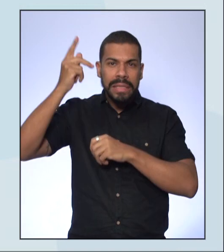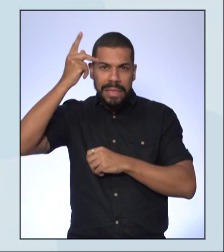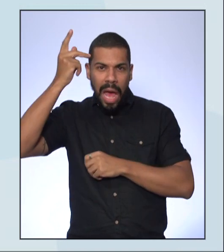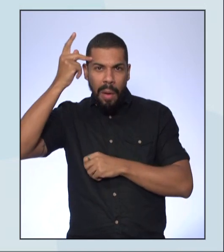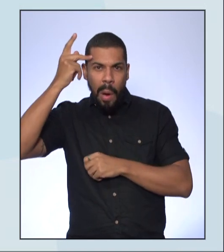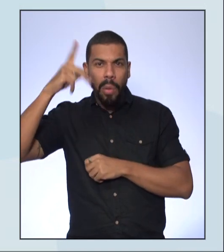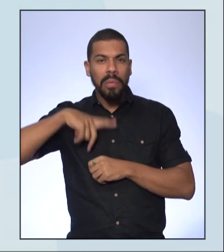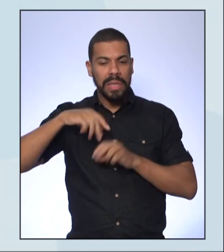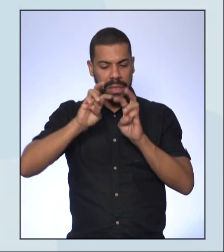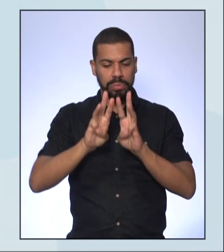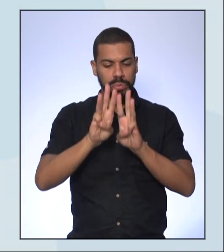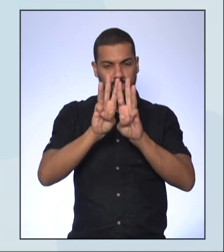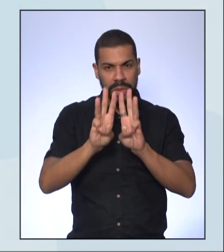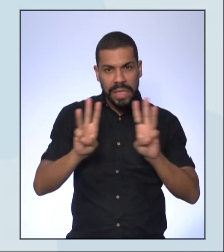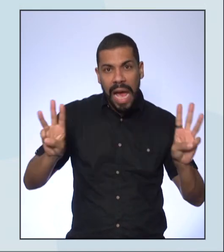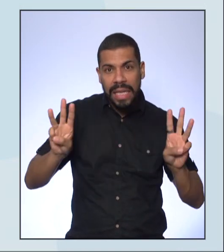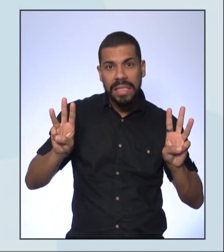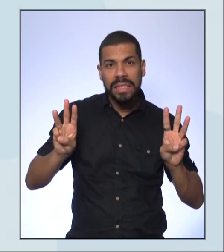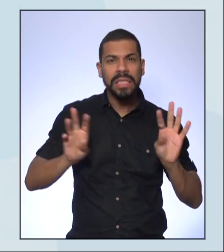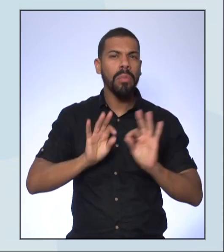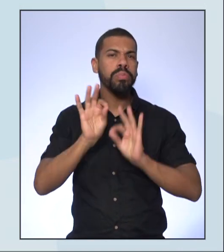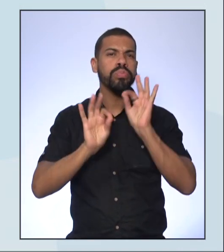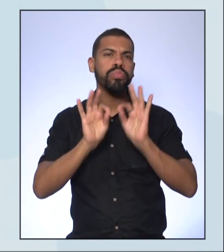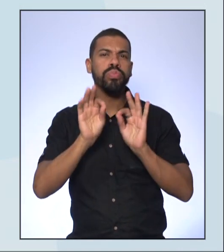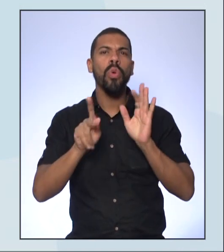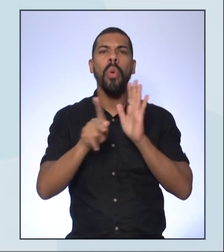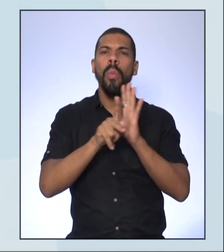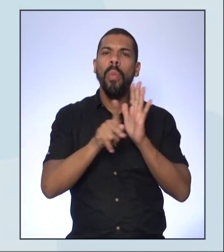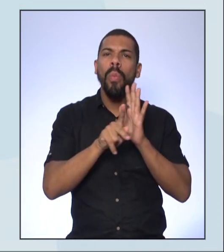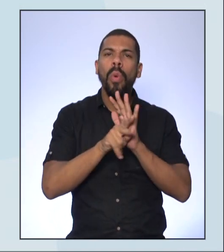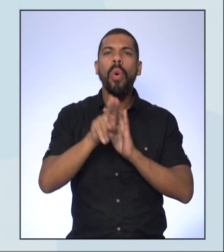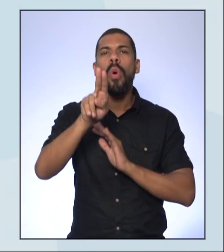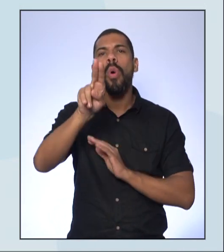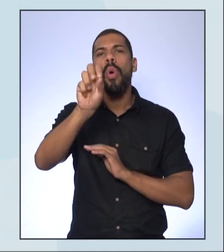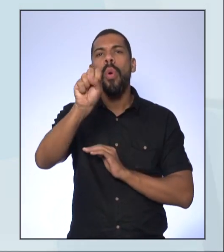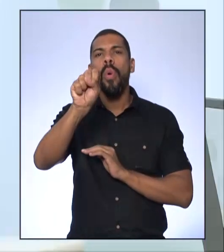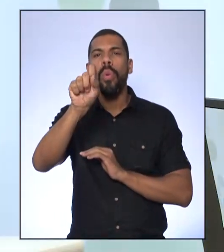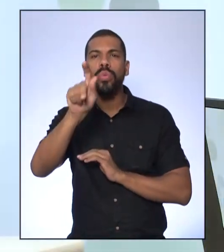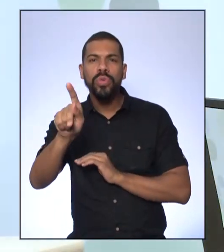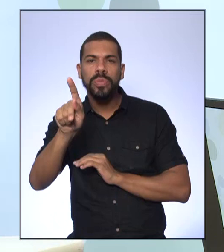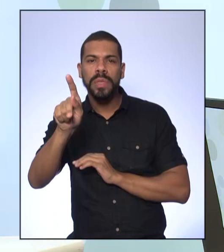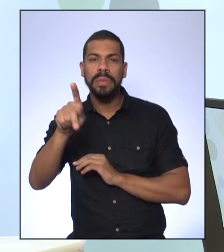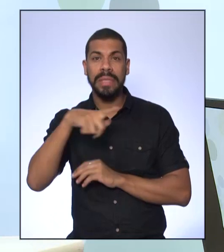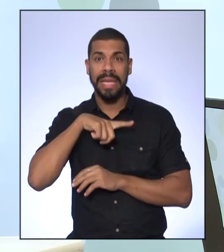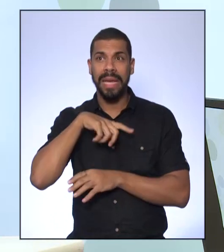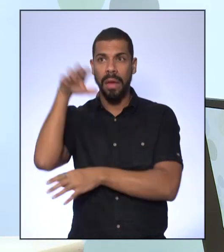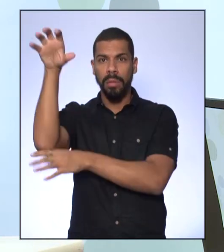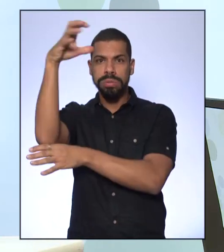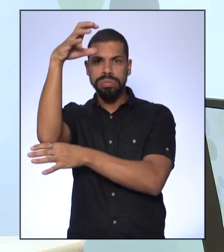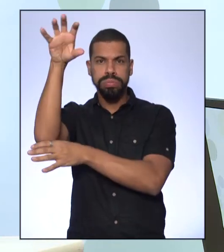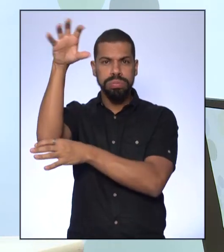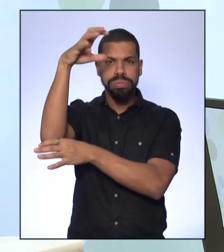site chamado Chuva Online, que é um projeto da USP, tem dois radares, né, meteorológicos,